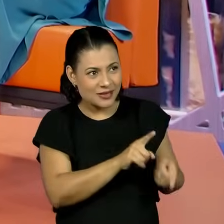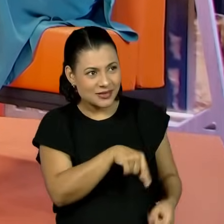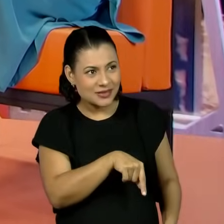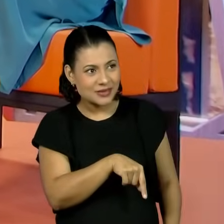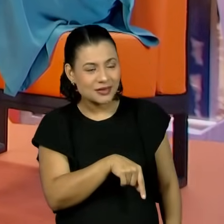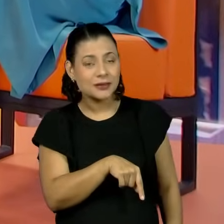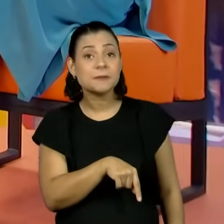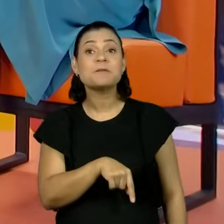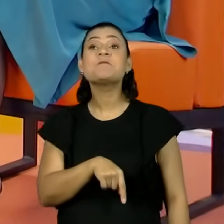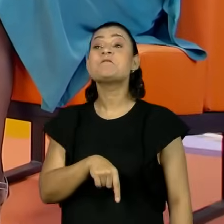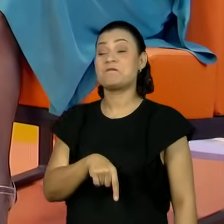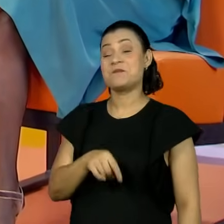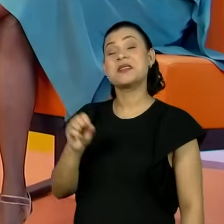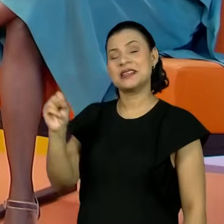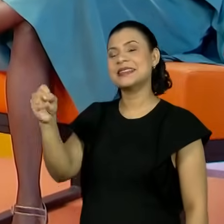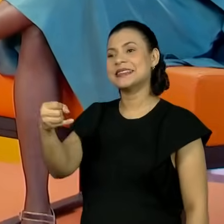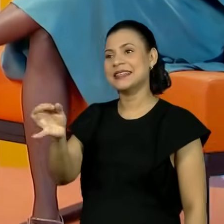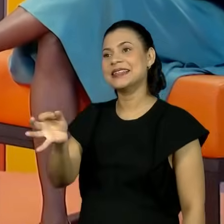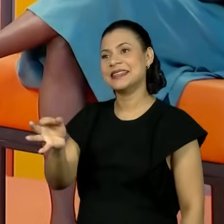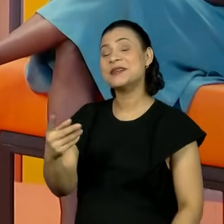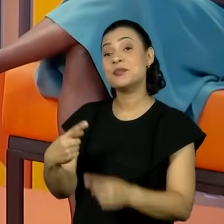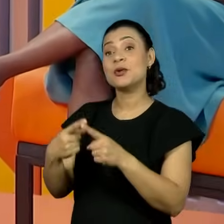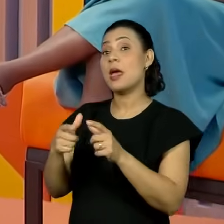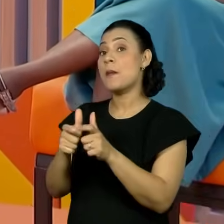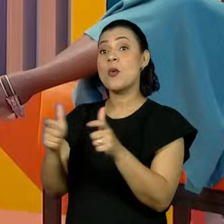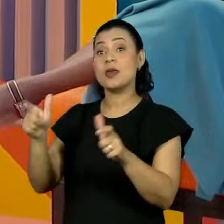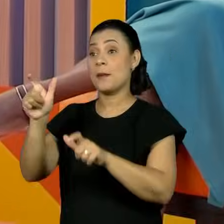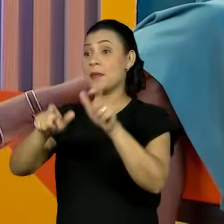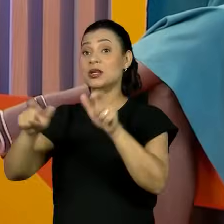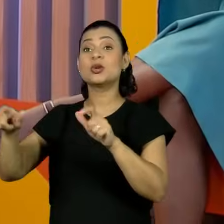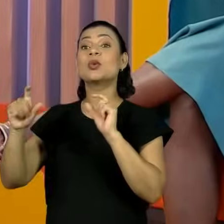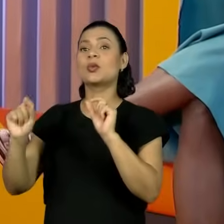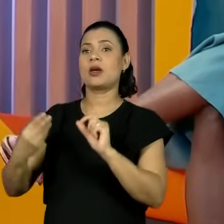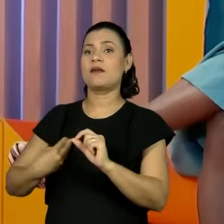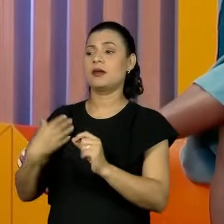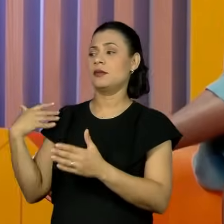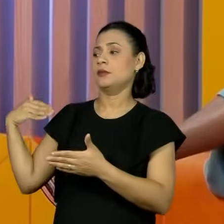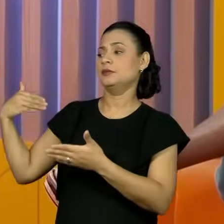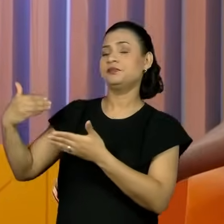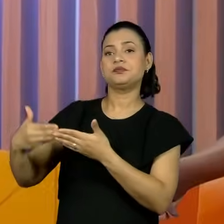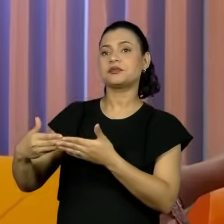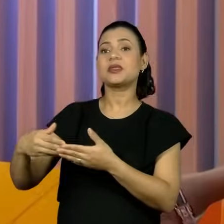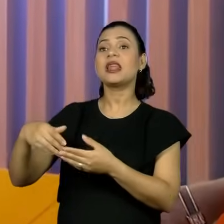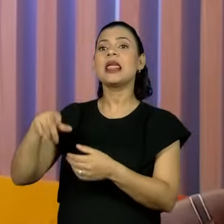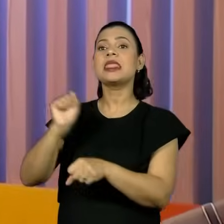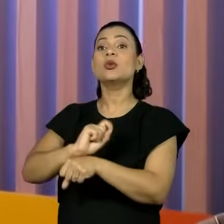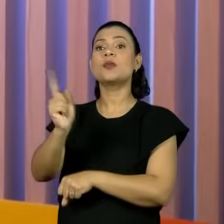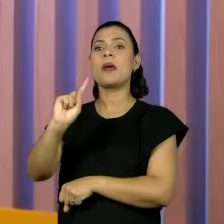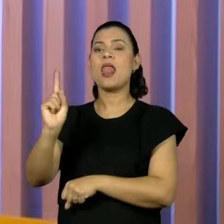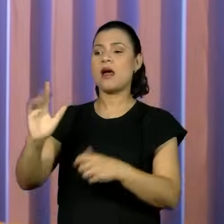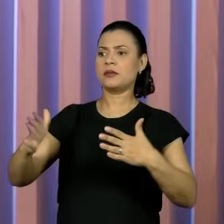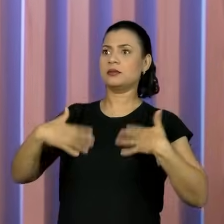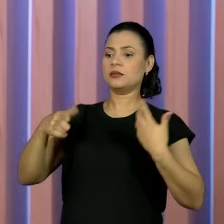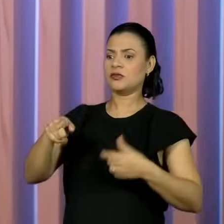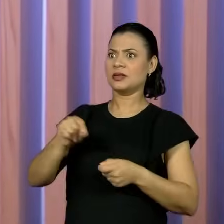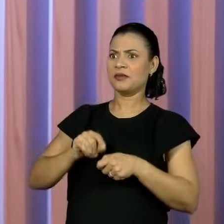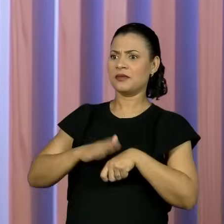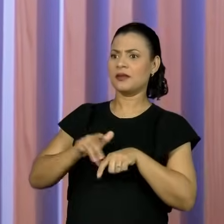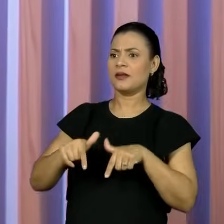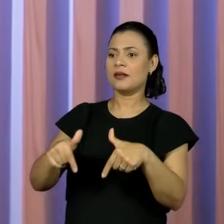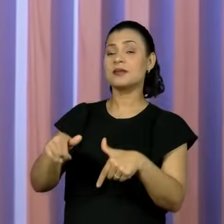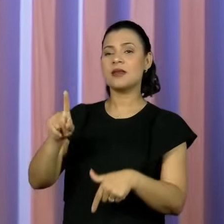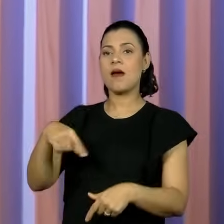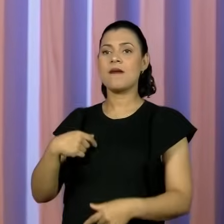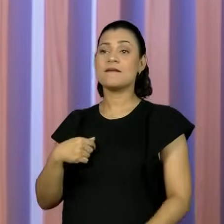alguma coisa que a maioria das pessoas que passaram pela nossa vida não esperavam que a gente faz, dá um gosto de vingança